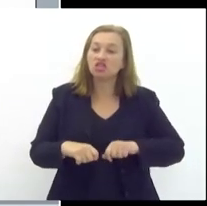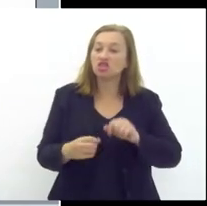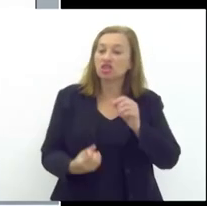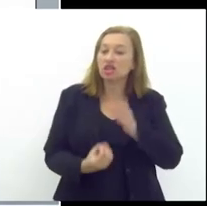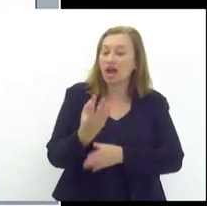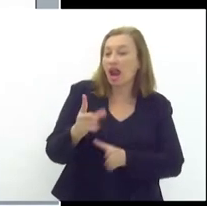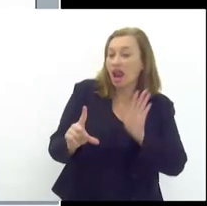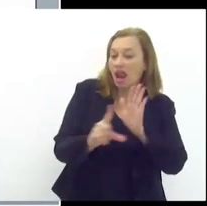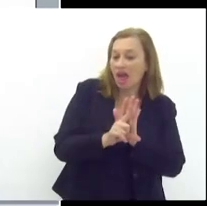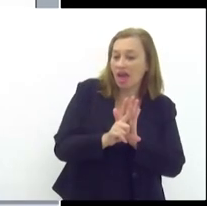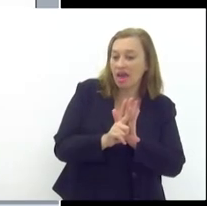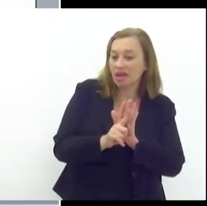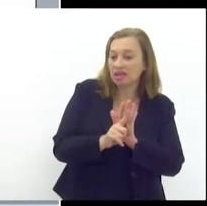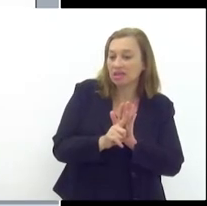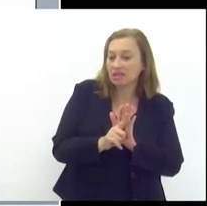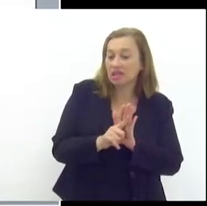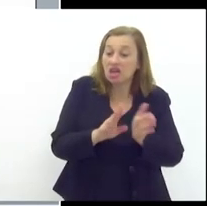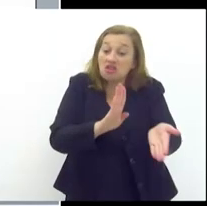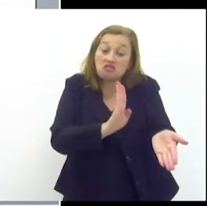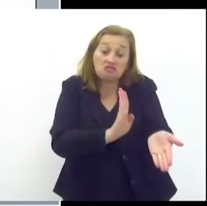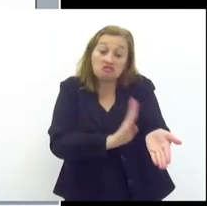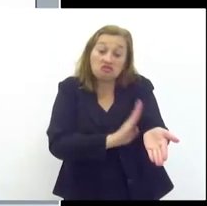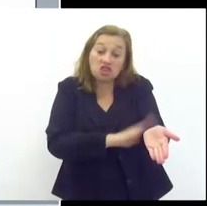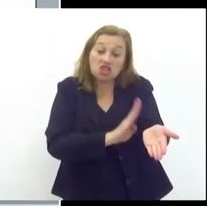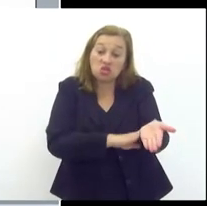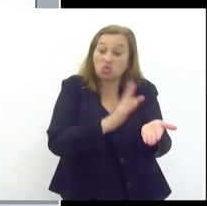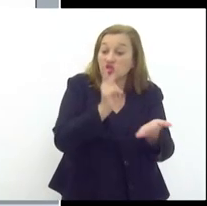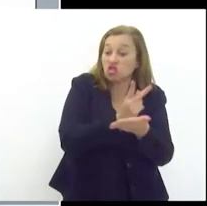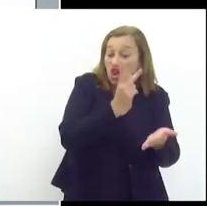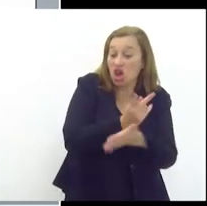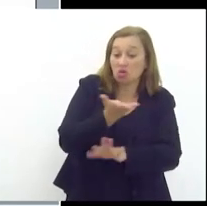sem ter vício de origem bom